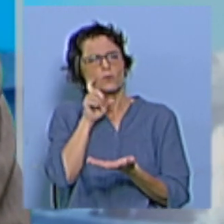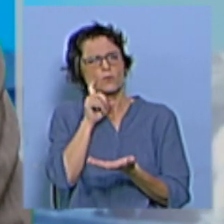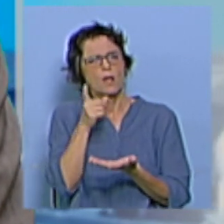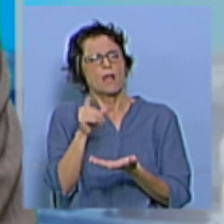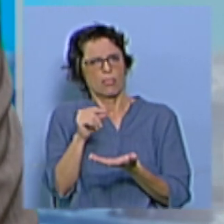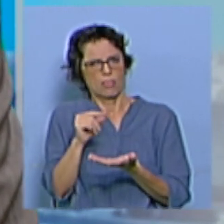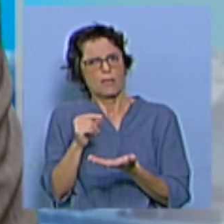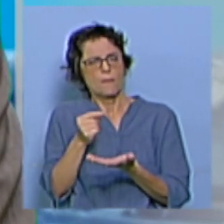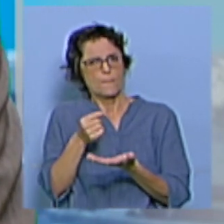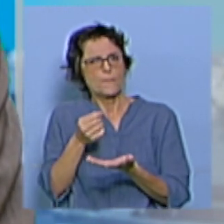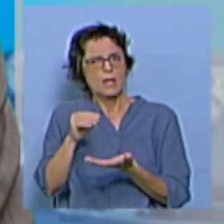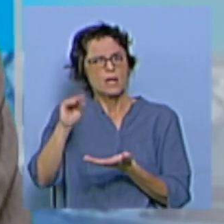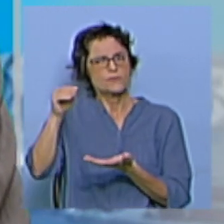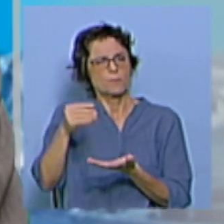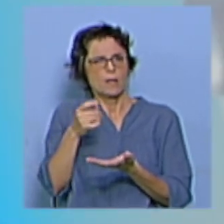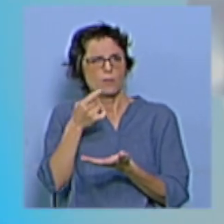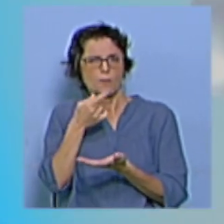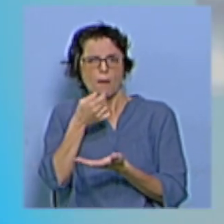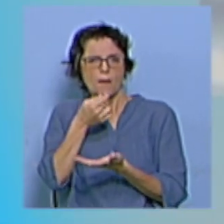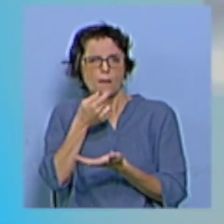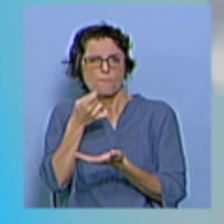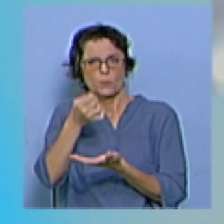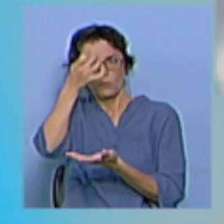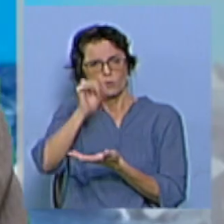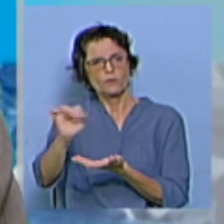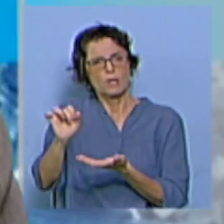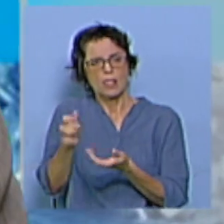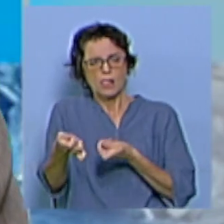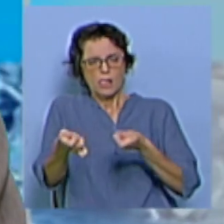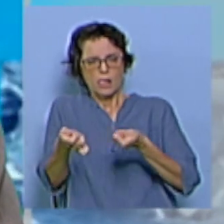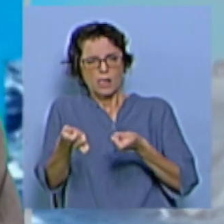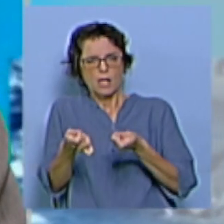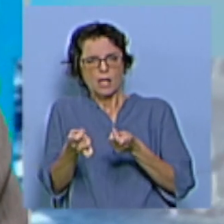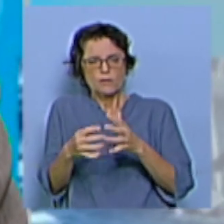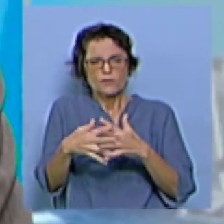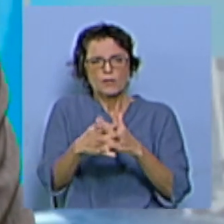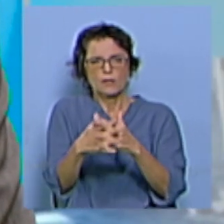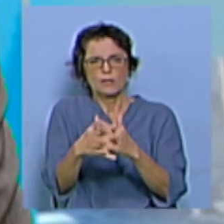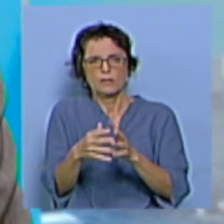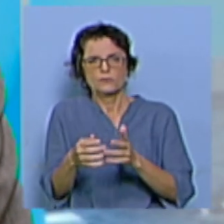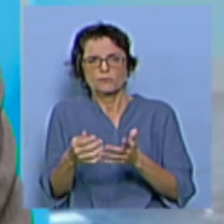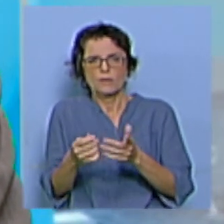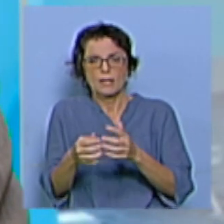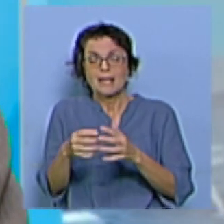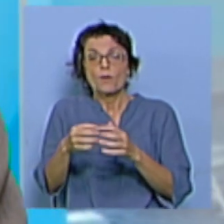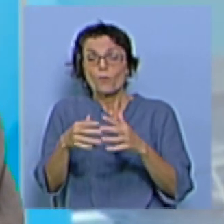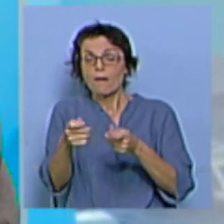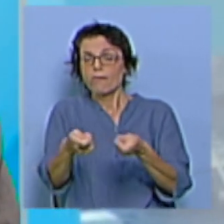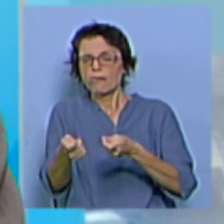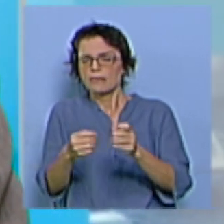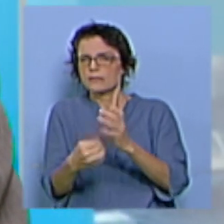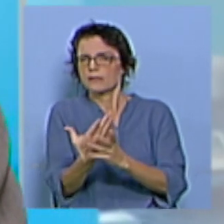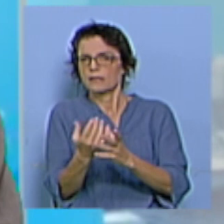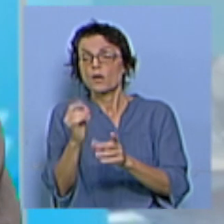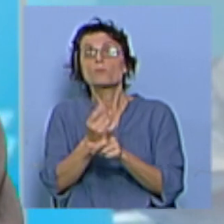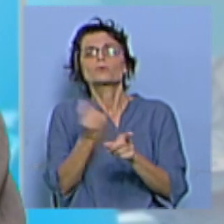orientação e na definição de estratégias. E isto porquê? Uma vez mais, porque eles são peritos nisso. Os